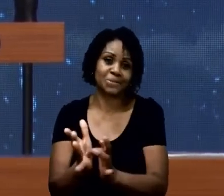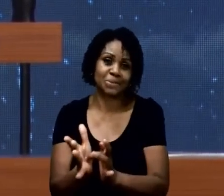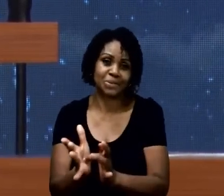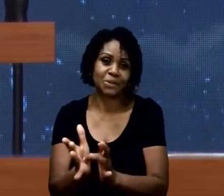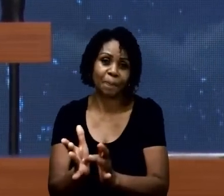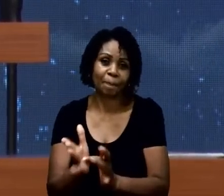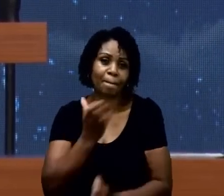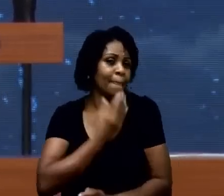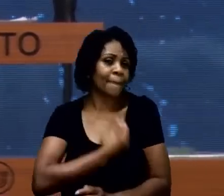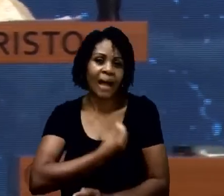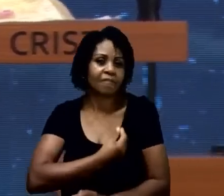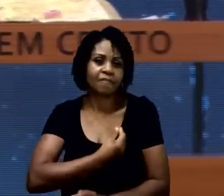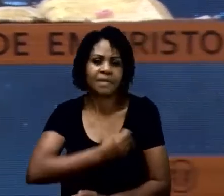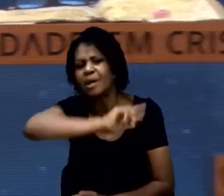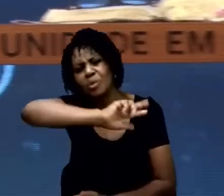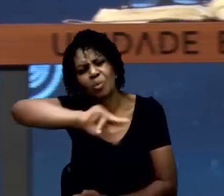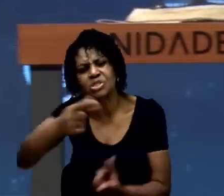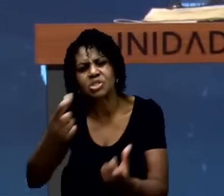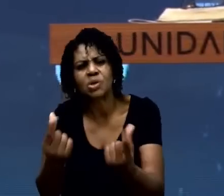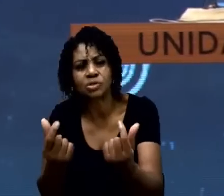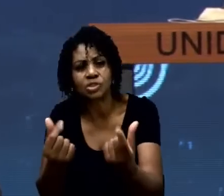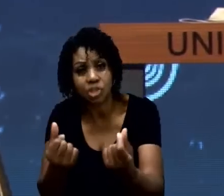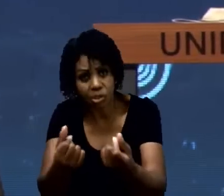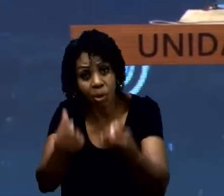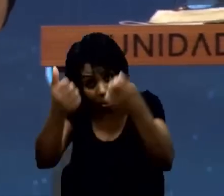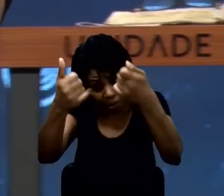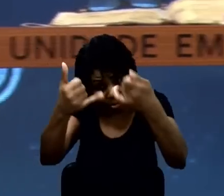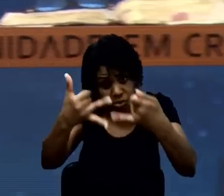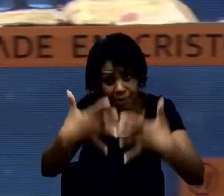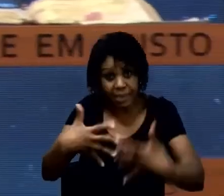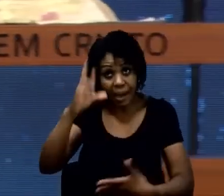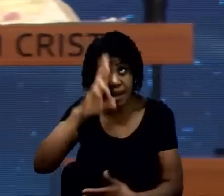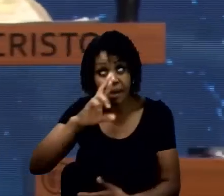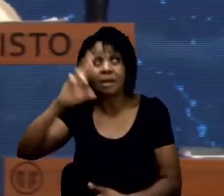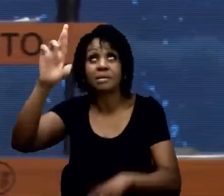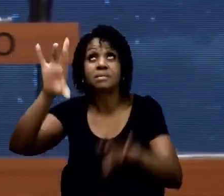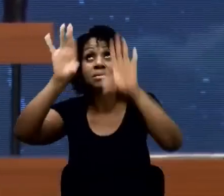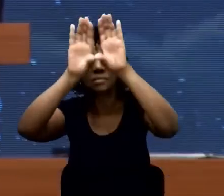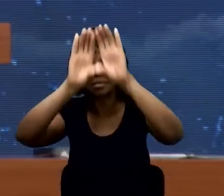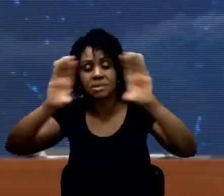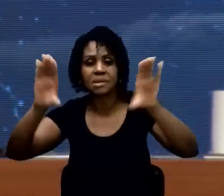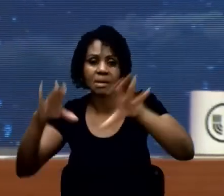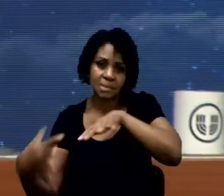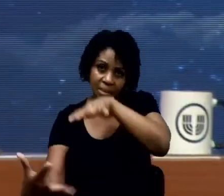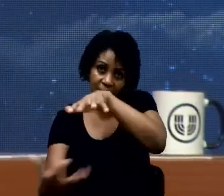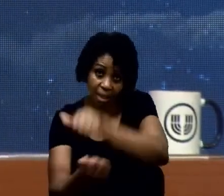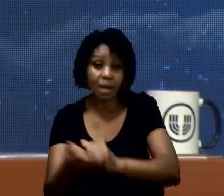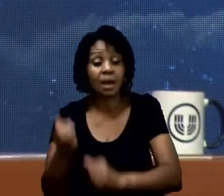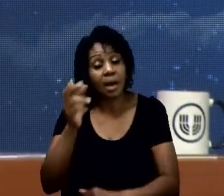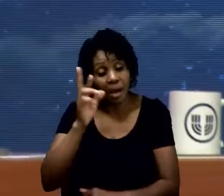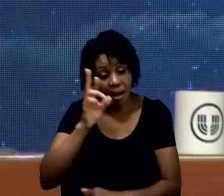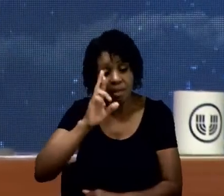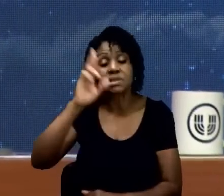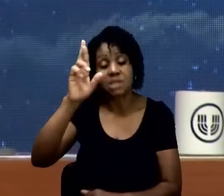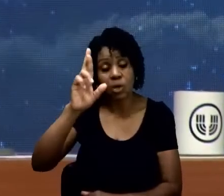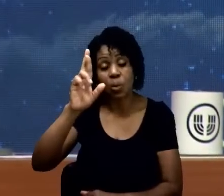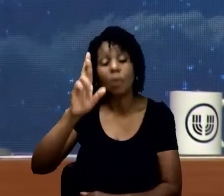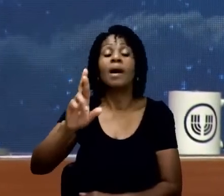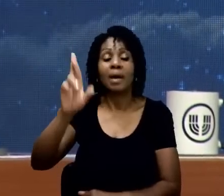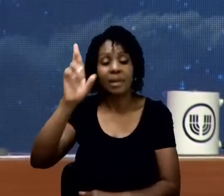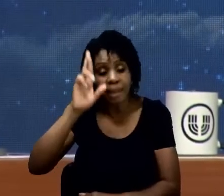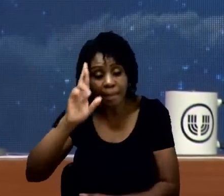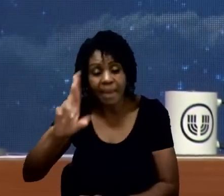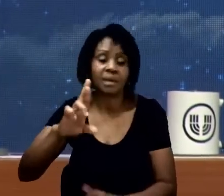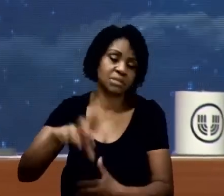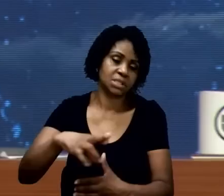A vida não é só dinheiro. Mas eu quero te dizer que como ele é o Senhor do céu e da terra. Ele é o Senhor. Ele é o dono do ouro e da prata